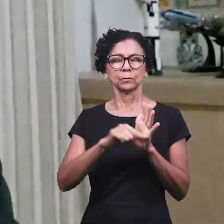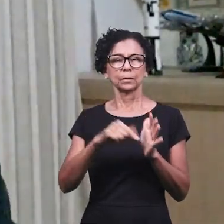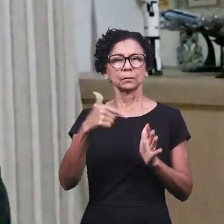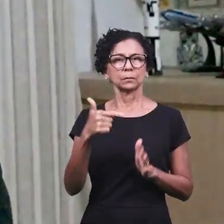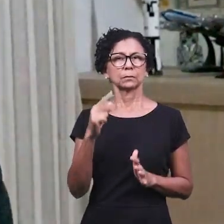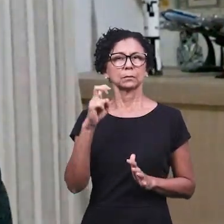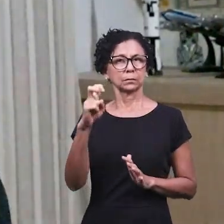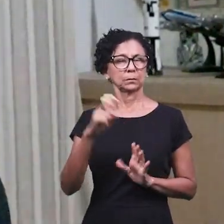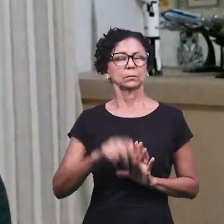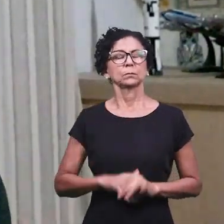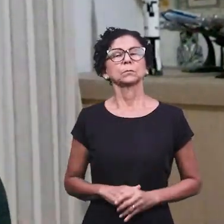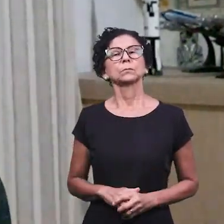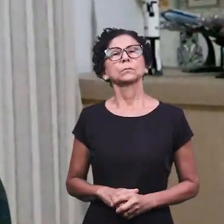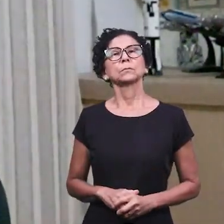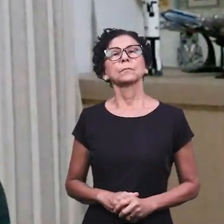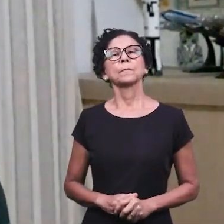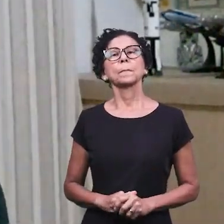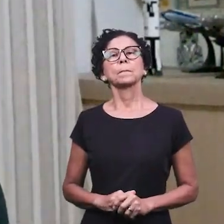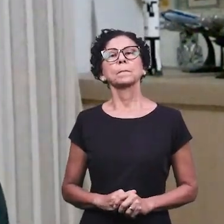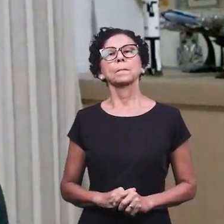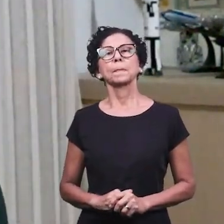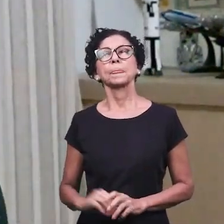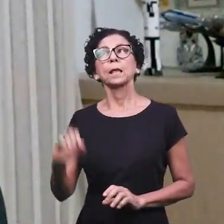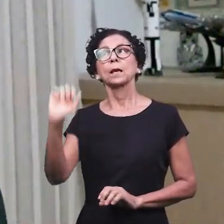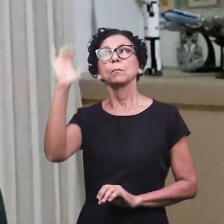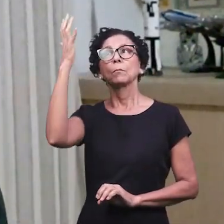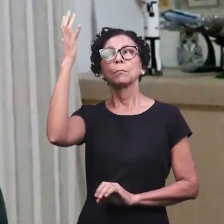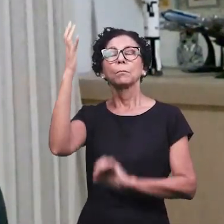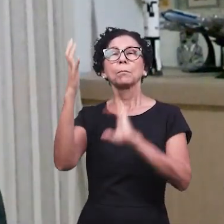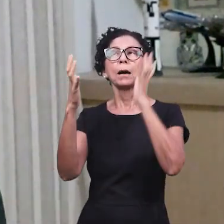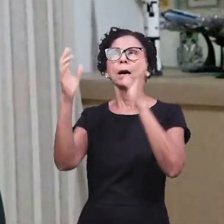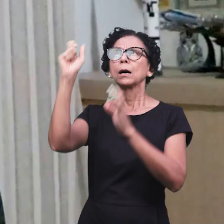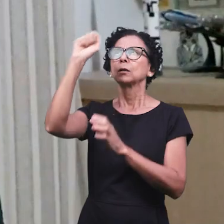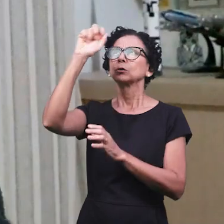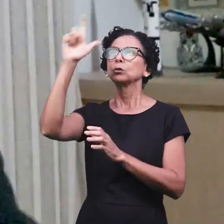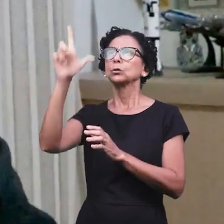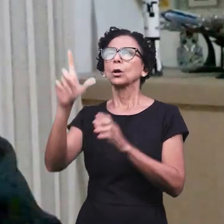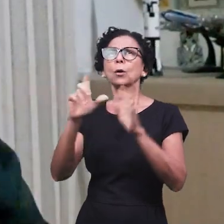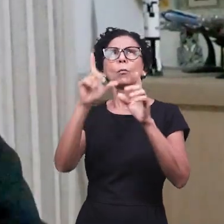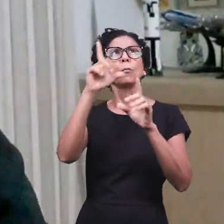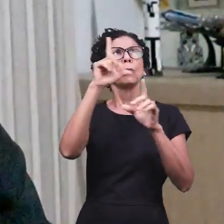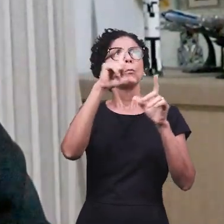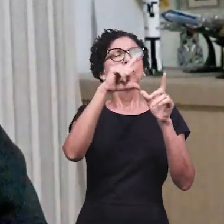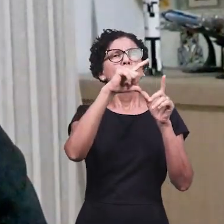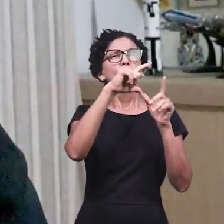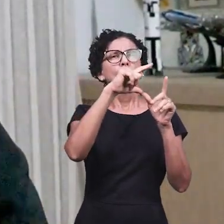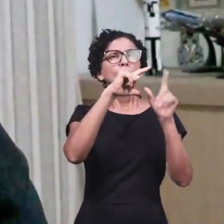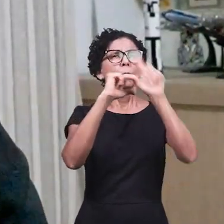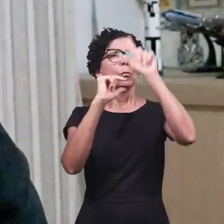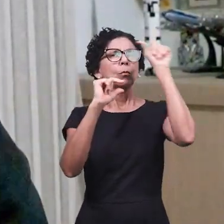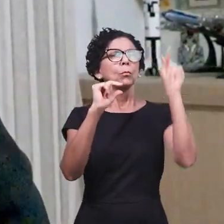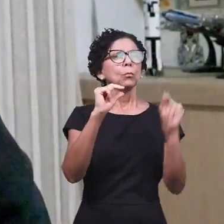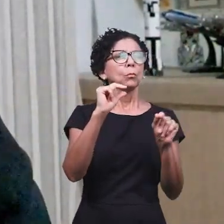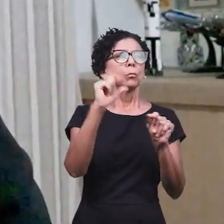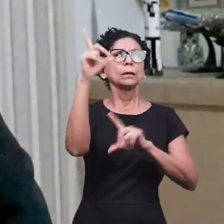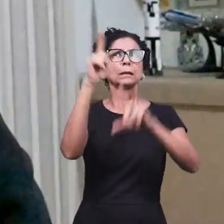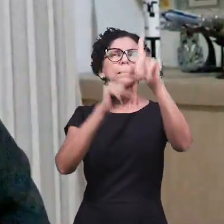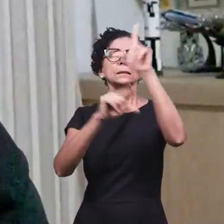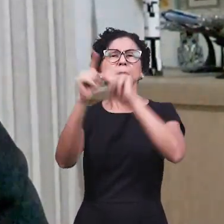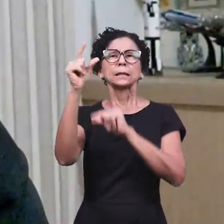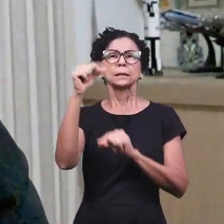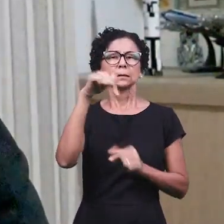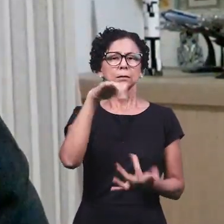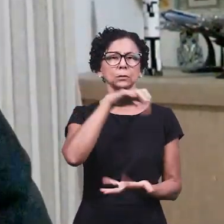25, ele diz: "E haverá sinais no sol, na lua, nas estrelas e